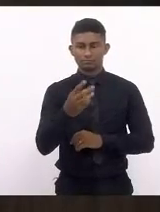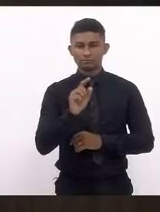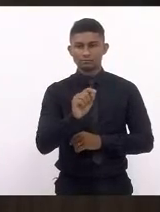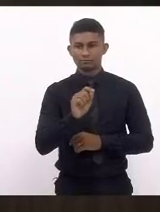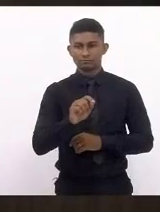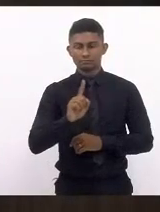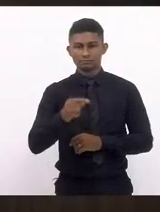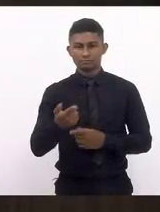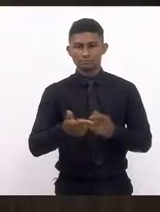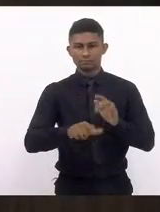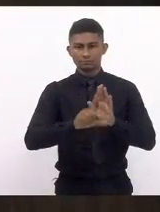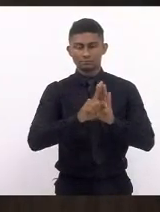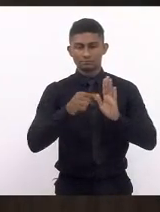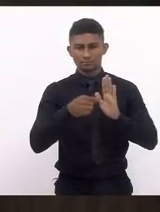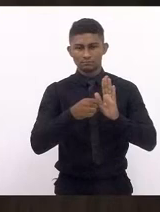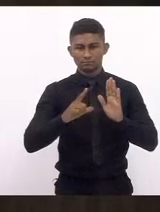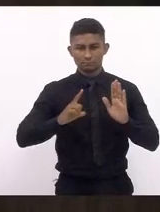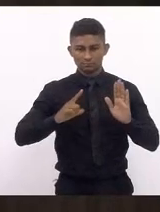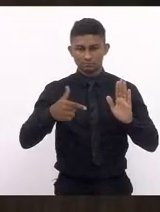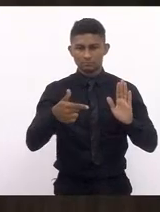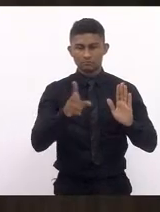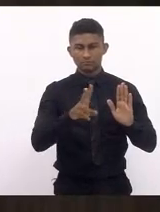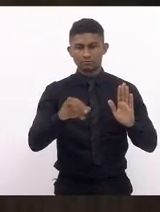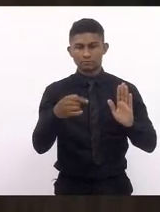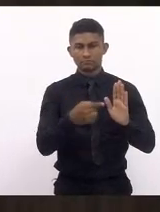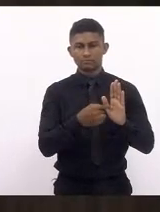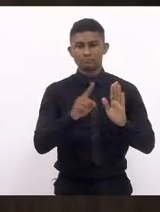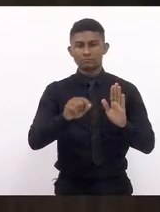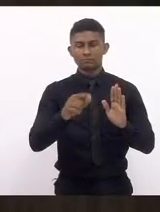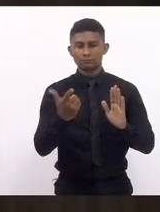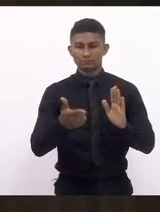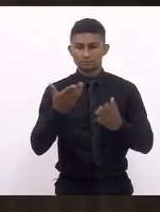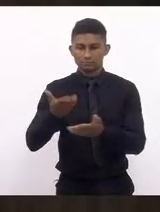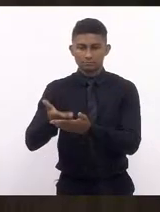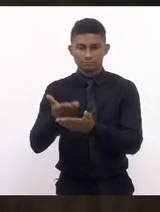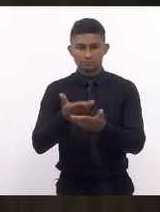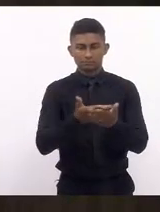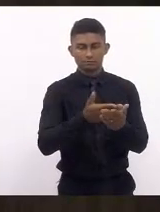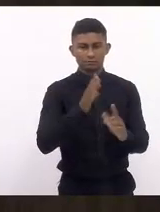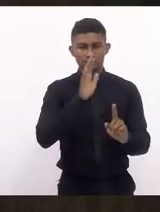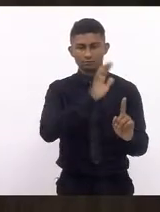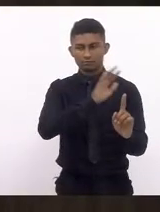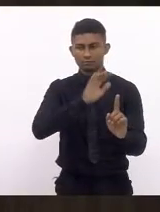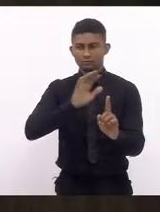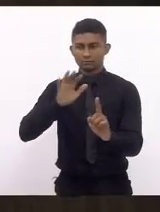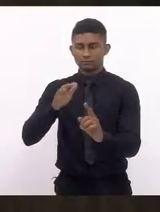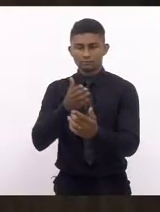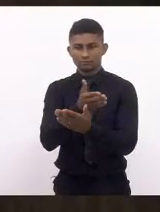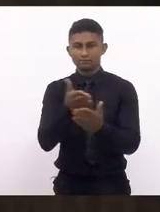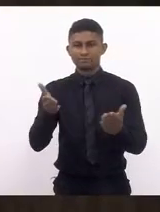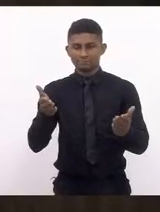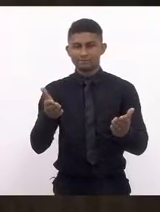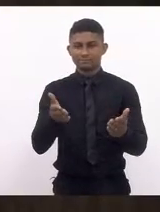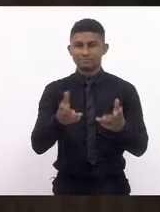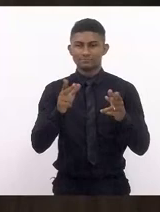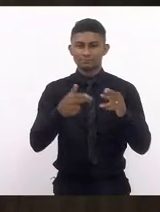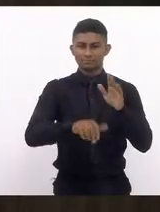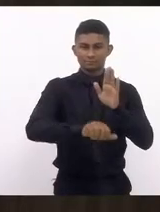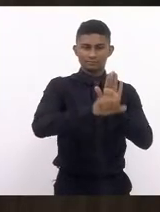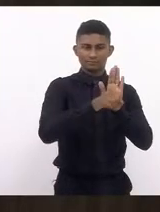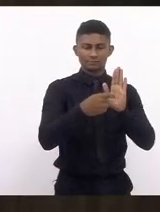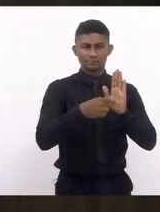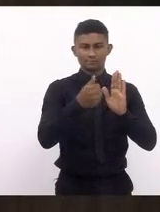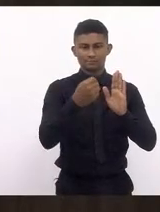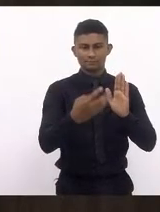execução da presente lei estará condicionada à apresentação de estudo de impacto orçamentário-financeiro conforme preceituam os artigos